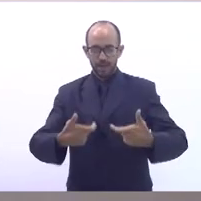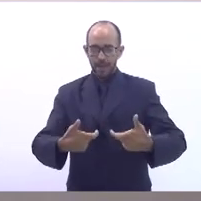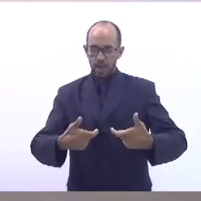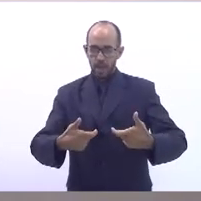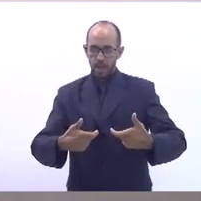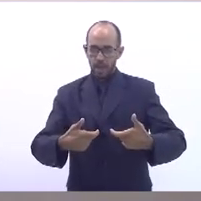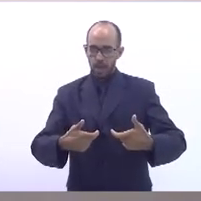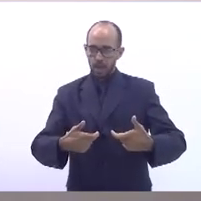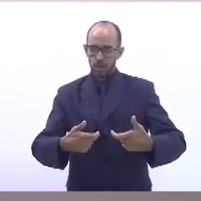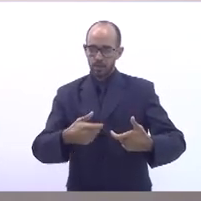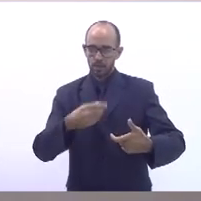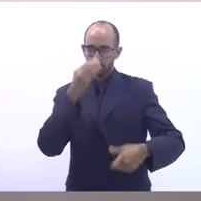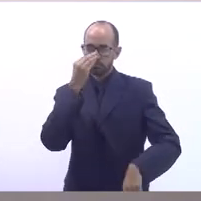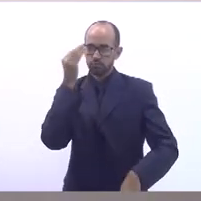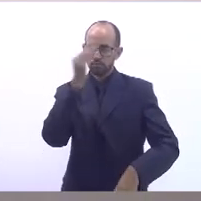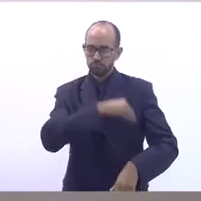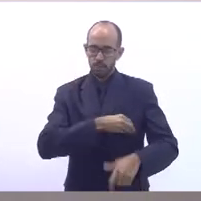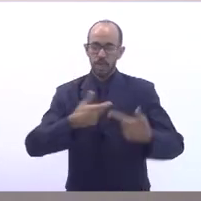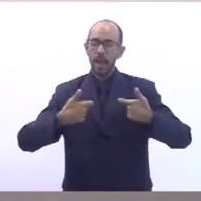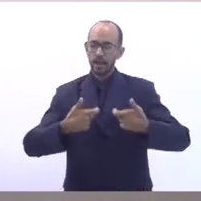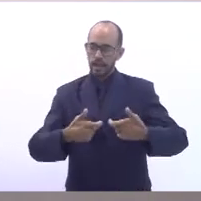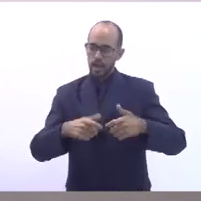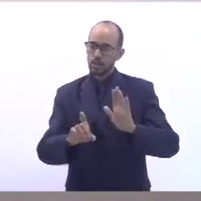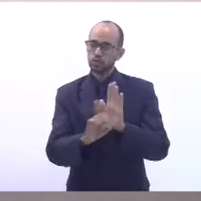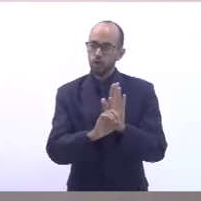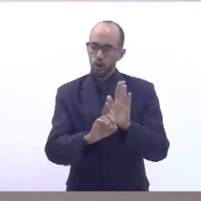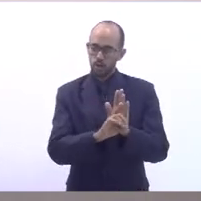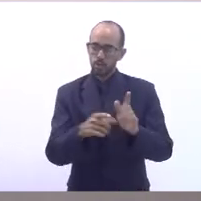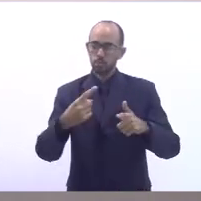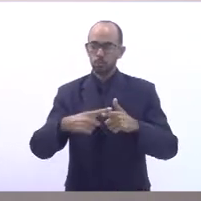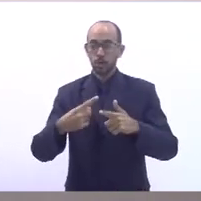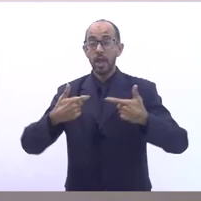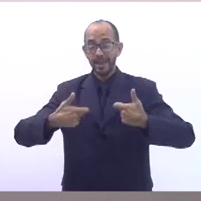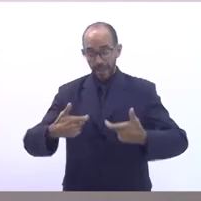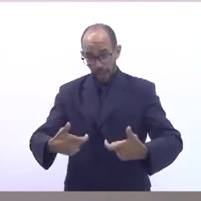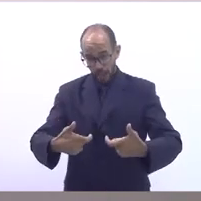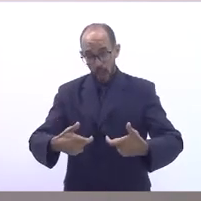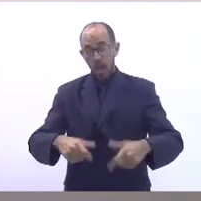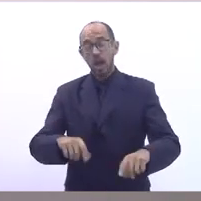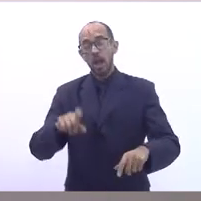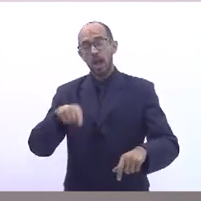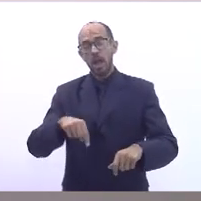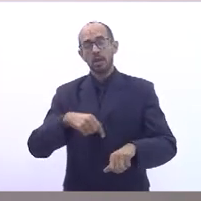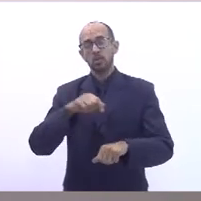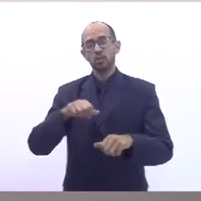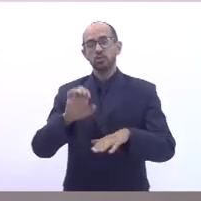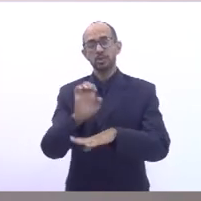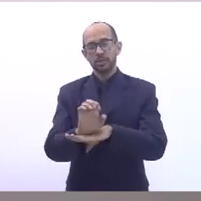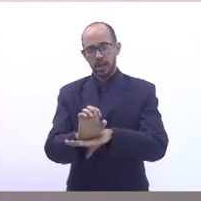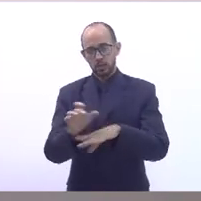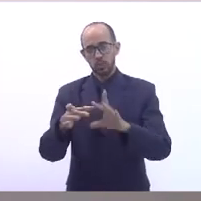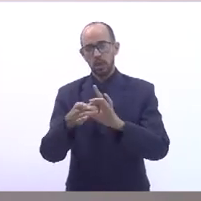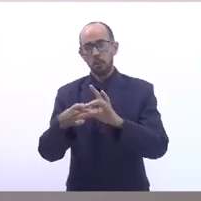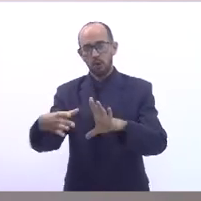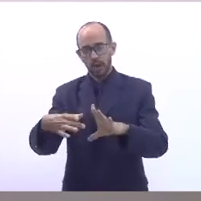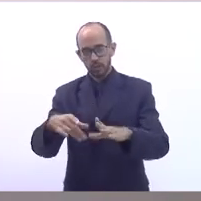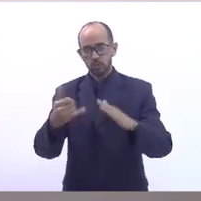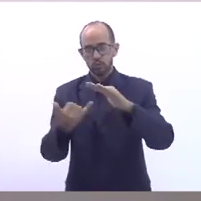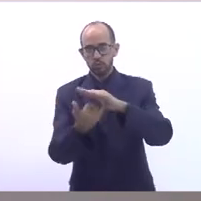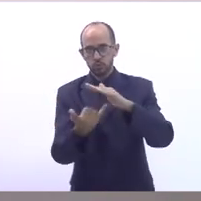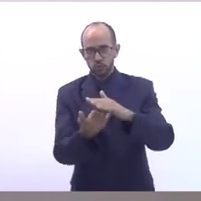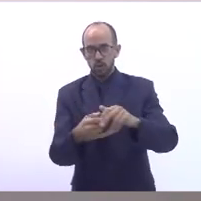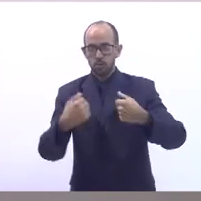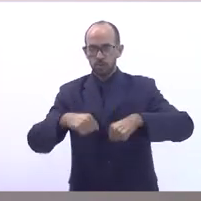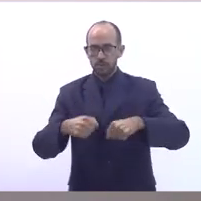a chamada guerra às drogas guerra porque dentro de um estado democrático de direito é inviável pensarmos que uma instituição que deveria garantir